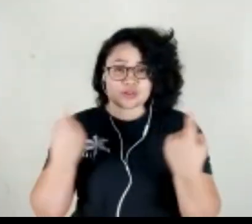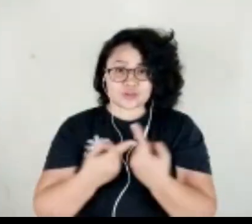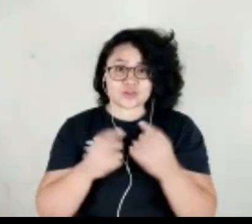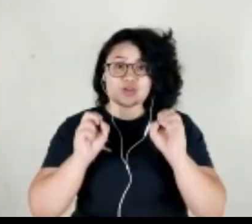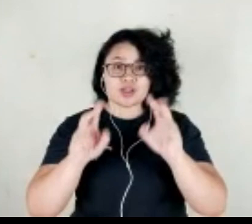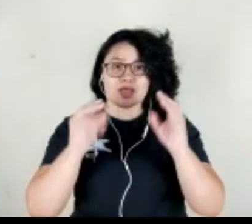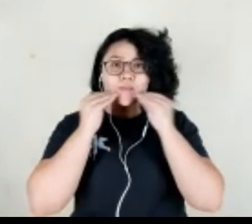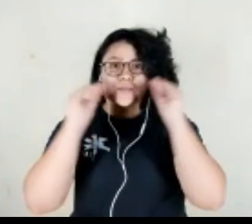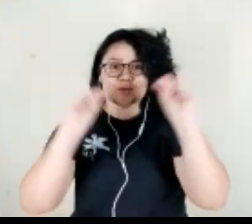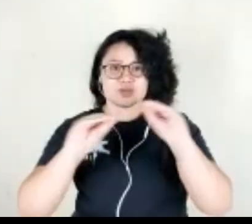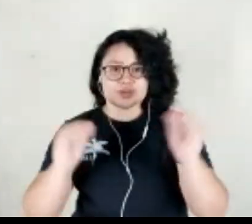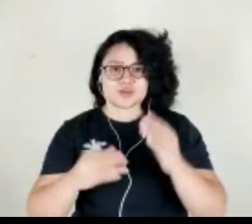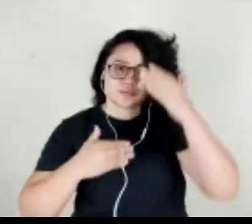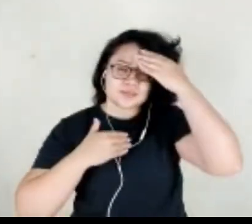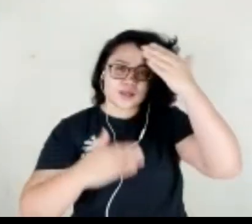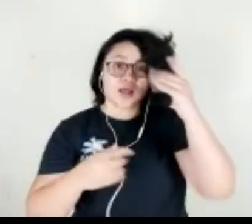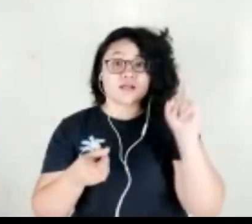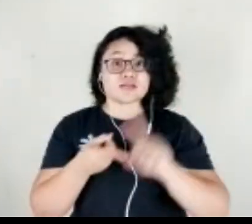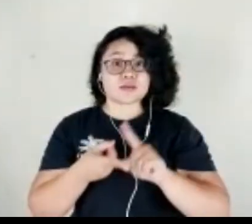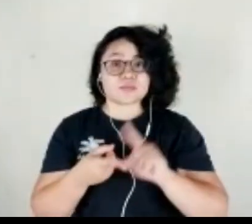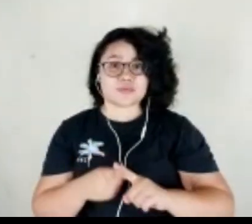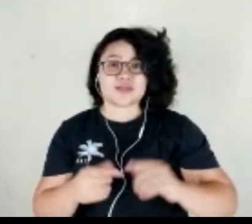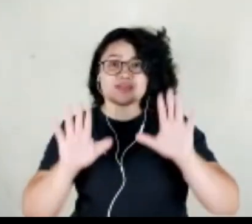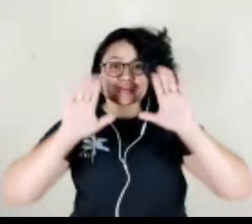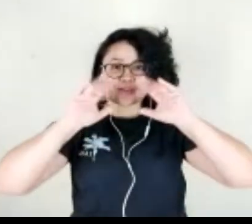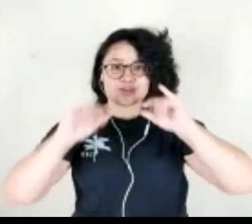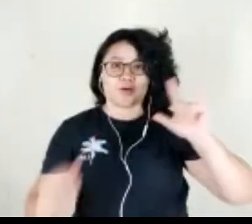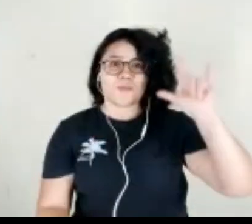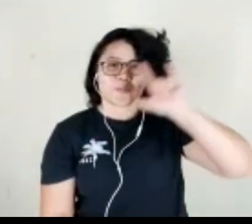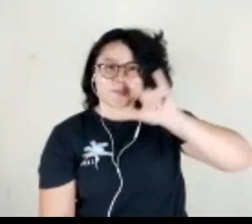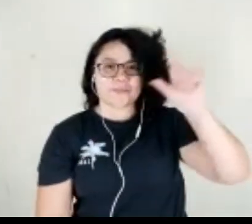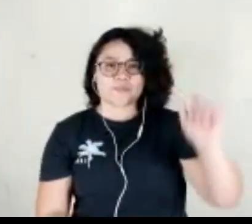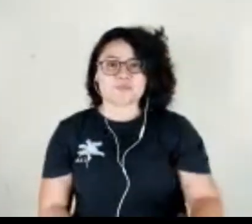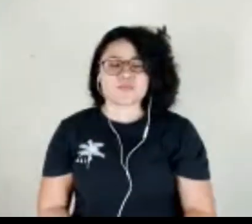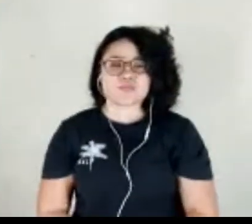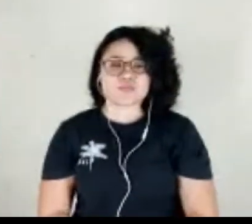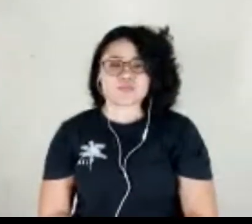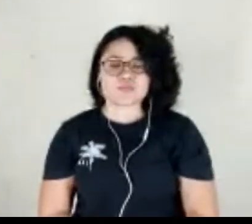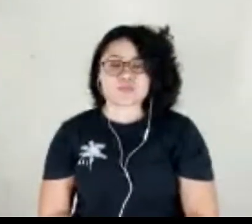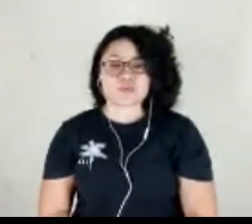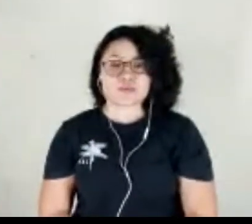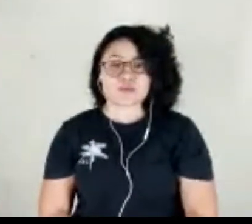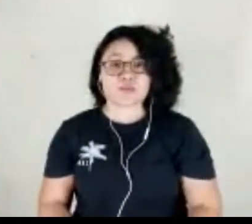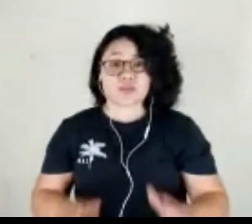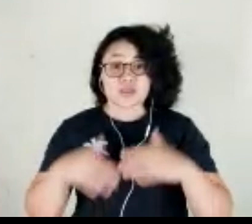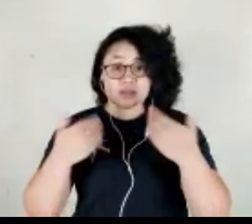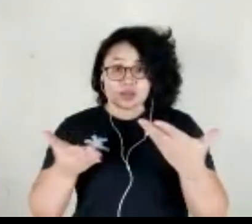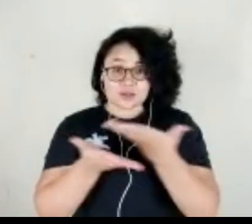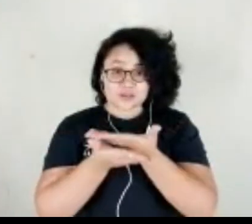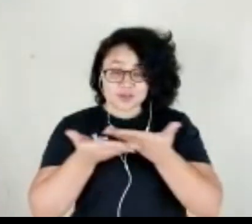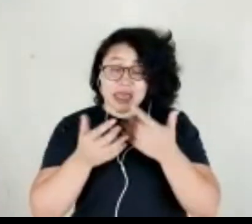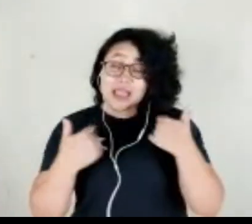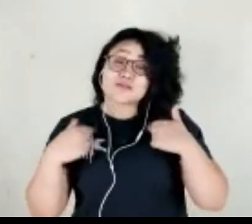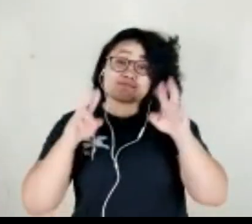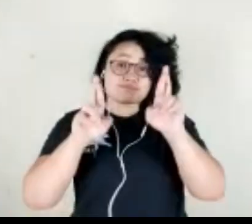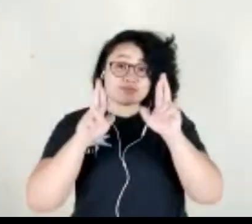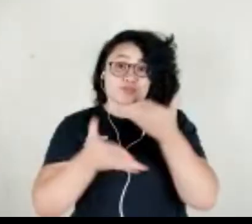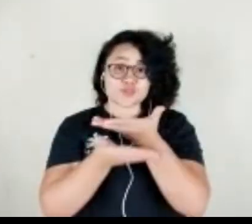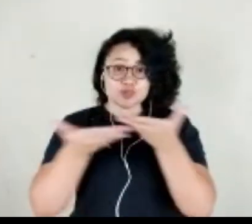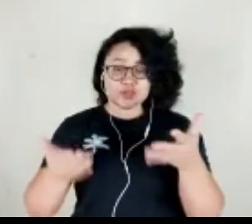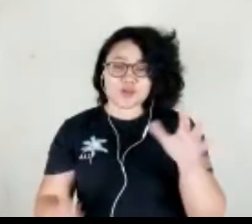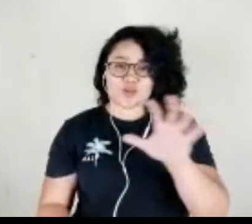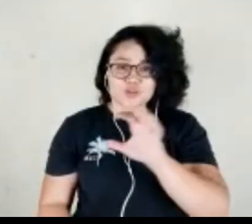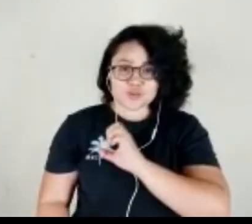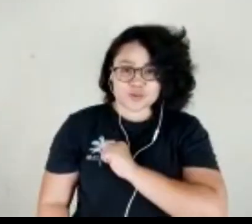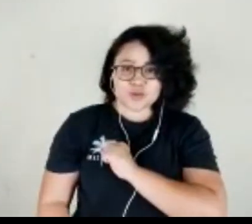gente. Beijos e muito obrigado. Tchau, tchau. Então, gente, eu espero que vocês tenham gostado